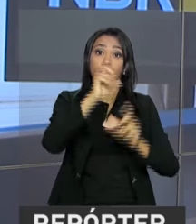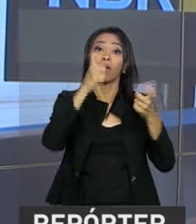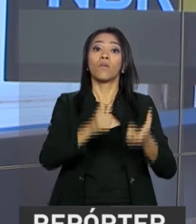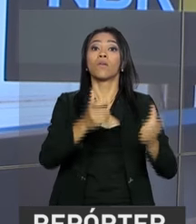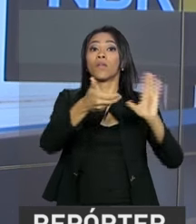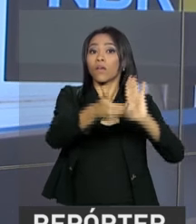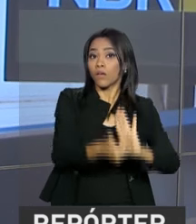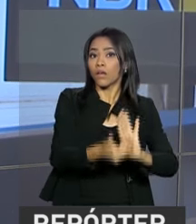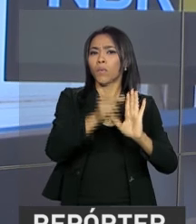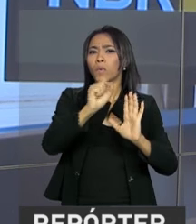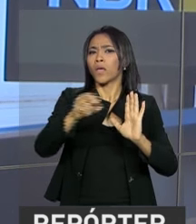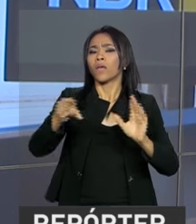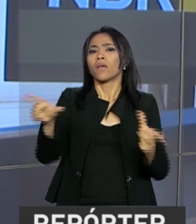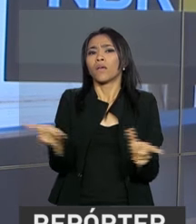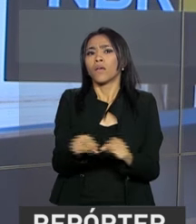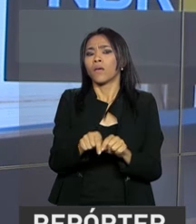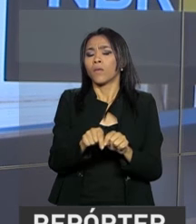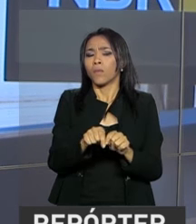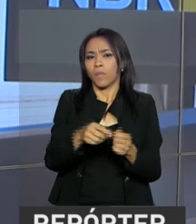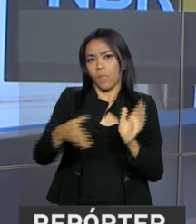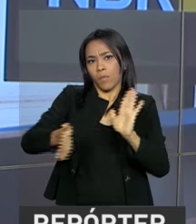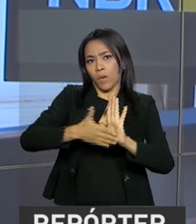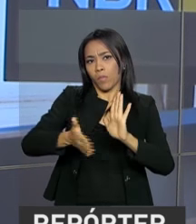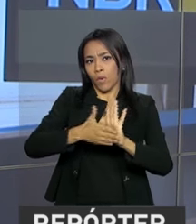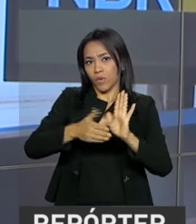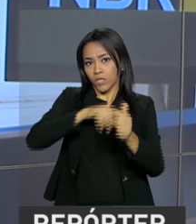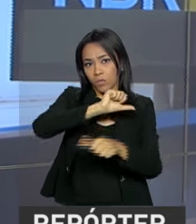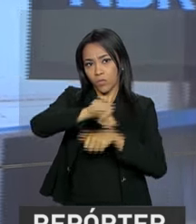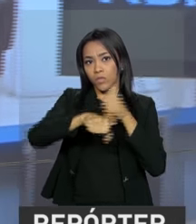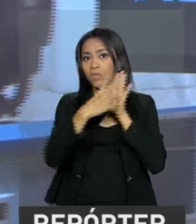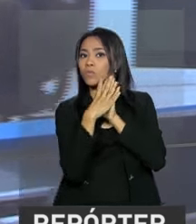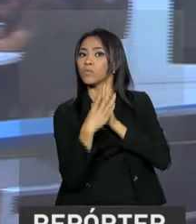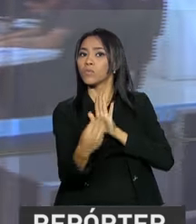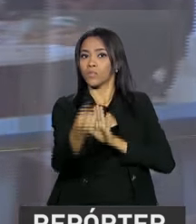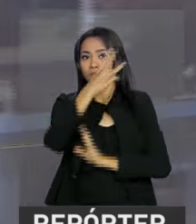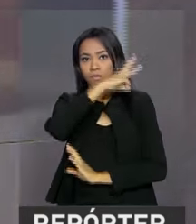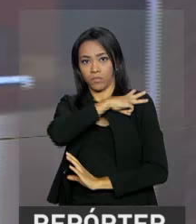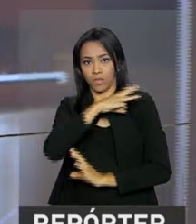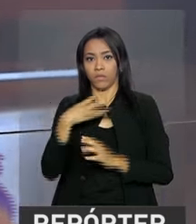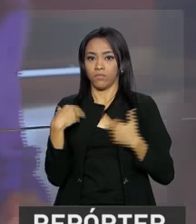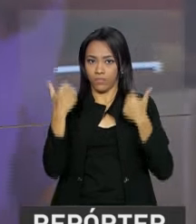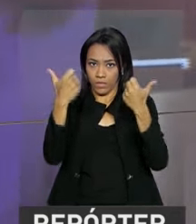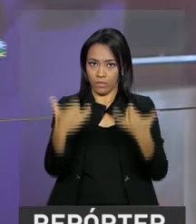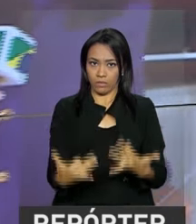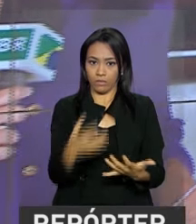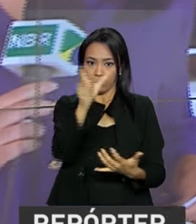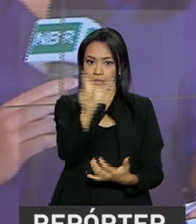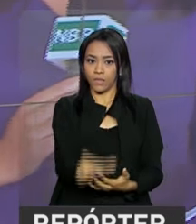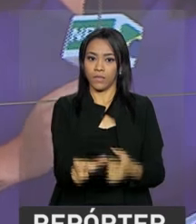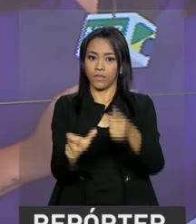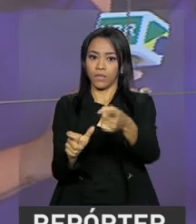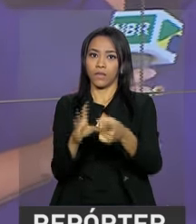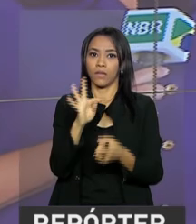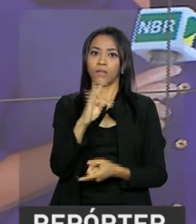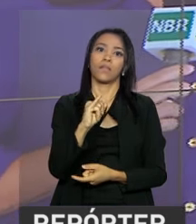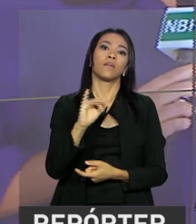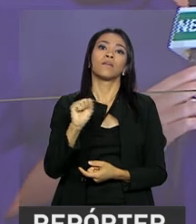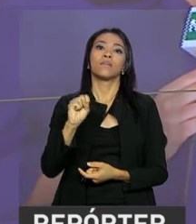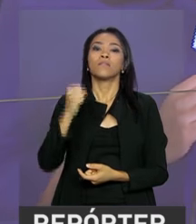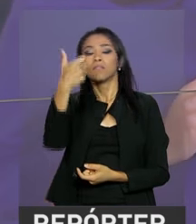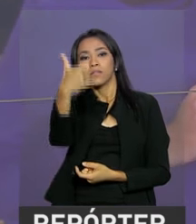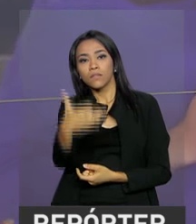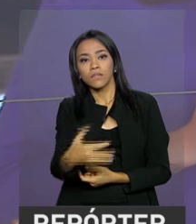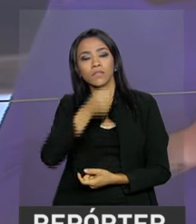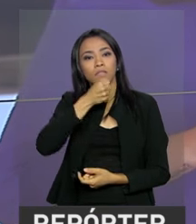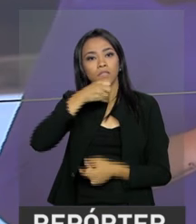provisória da reforma do ensino médio sobre esse assunto a gente conversa agora com a repórter Taíssa dias que tá lá no palácio Planalto e tem as